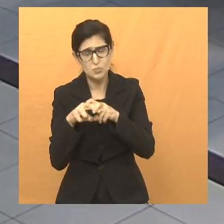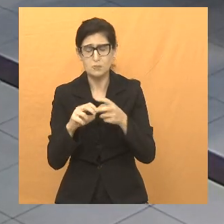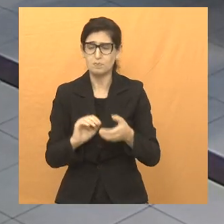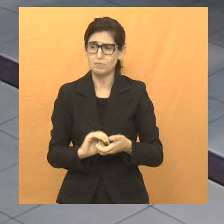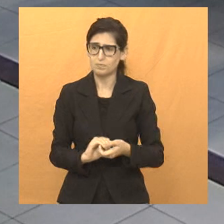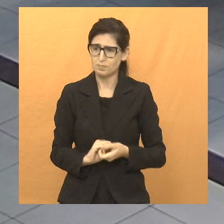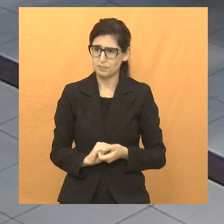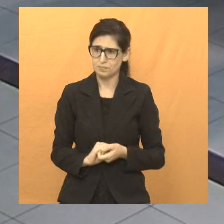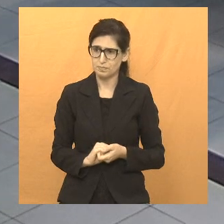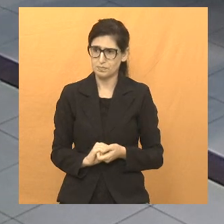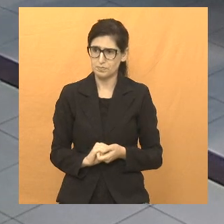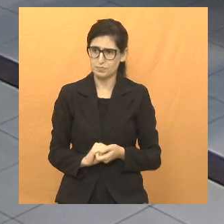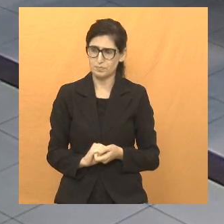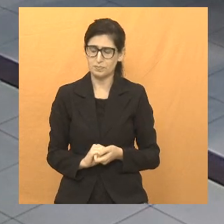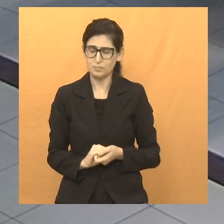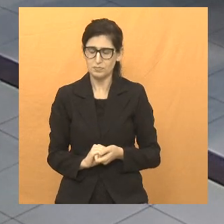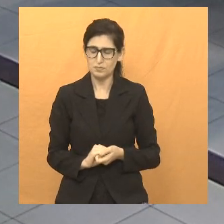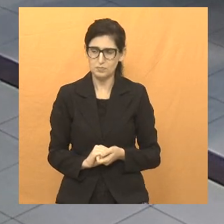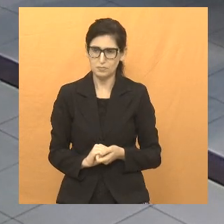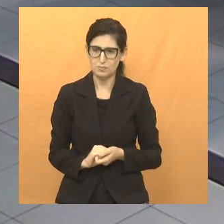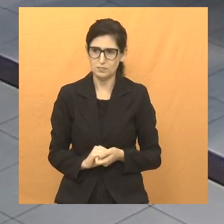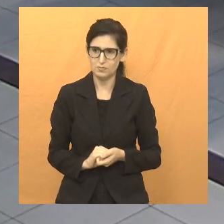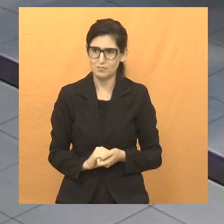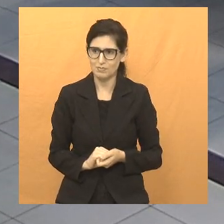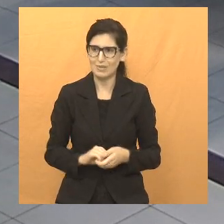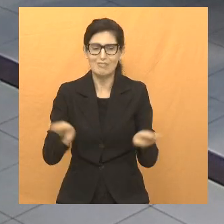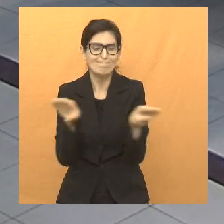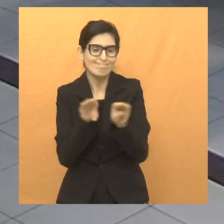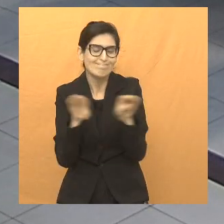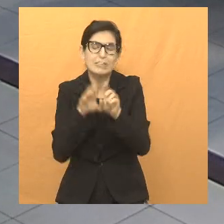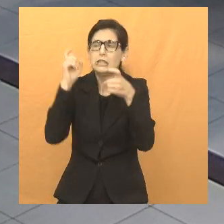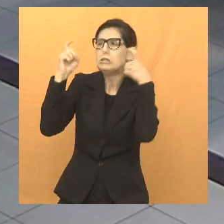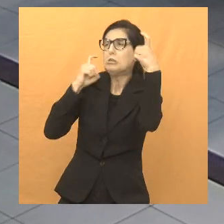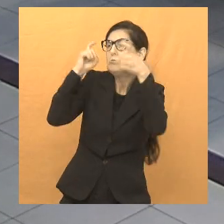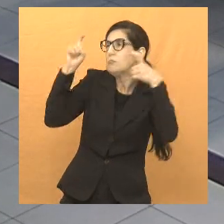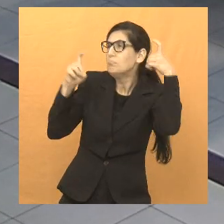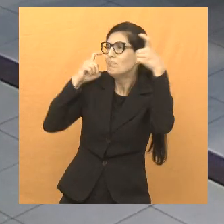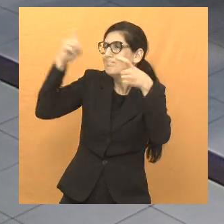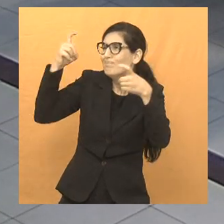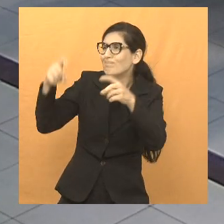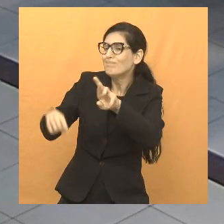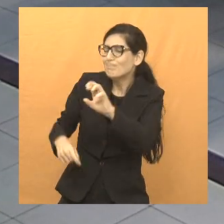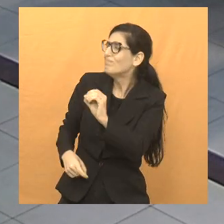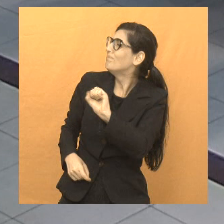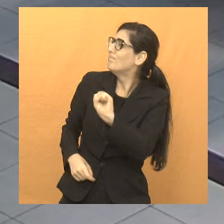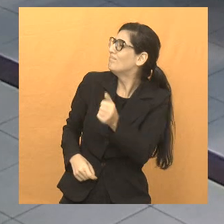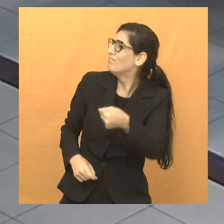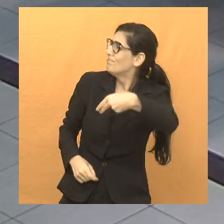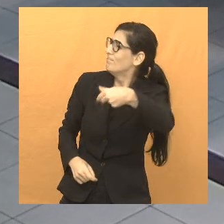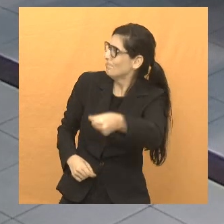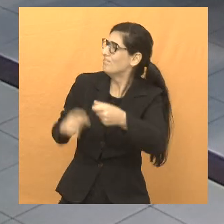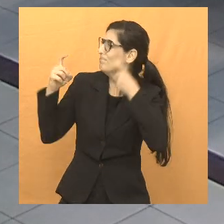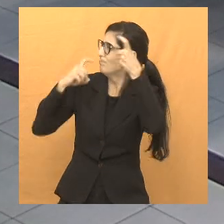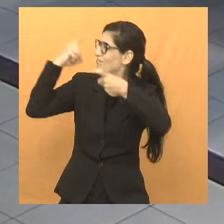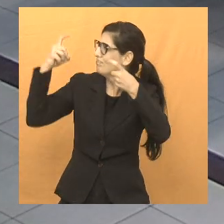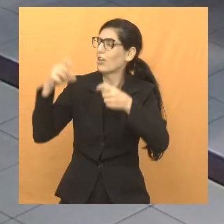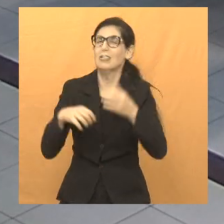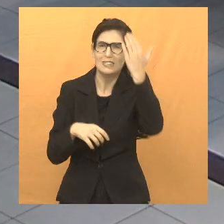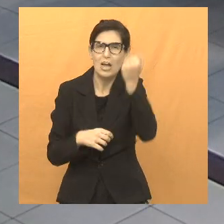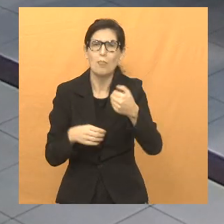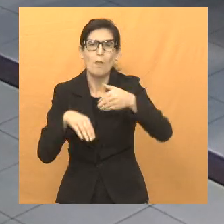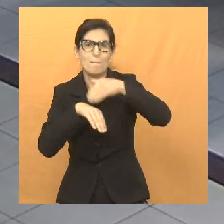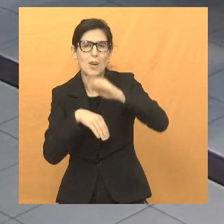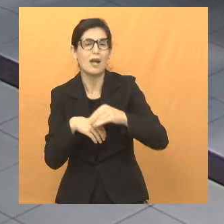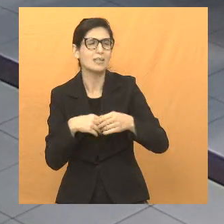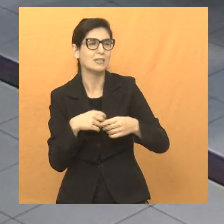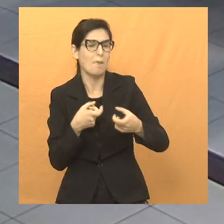Acho que mais umas considerações. Eu também tenho a mesma preocupação, Rosana, com essa questão do Mais Médico. Quando eu vi o